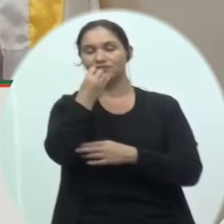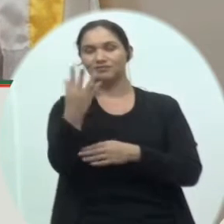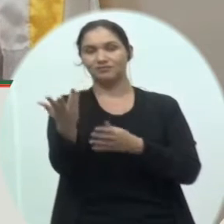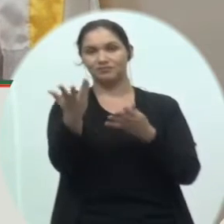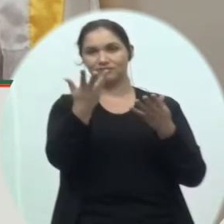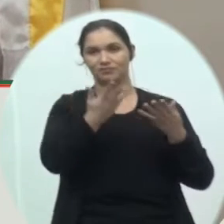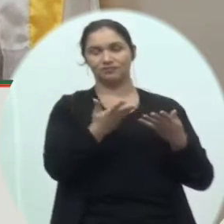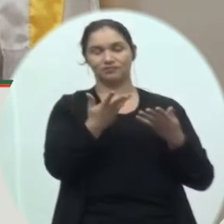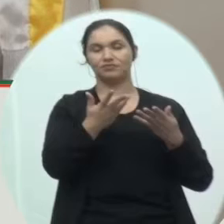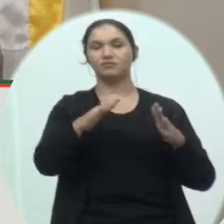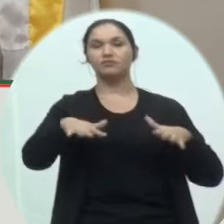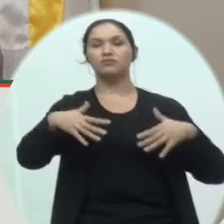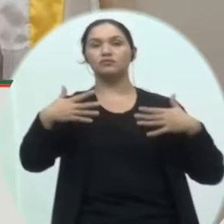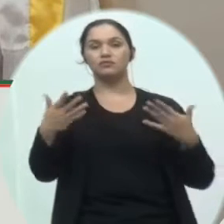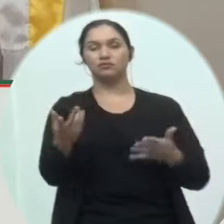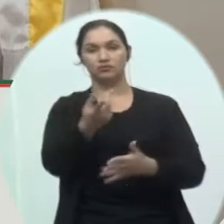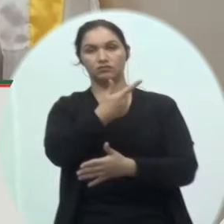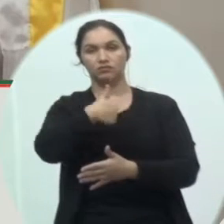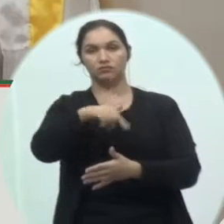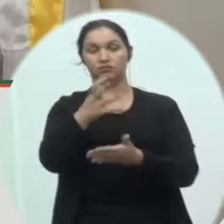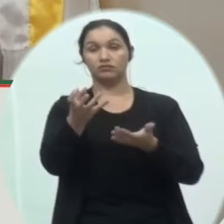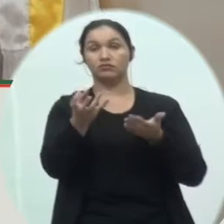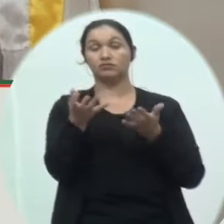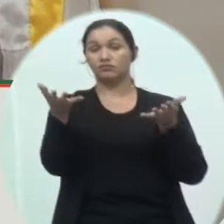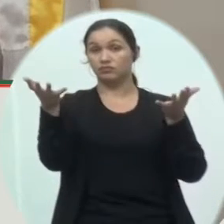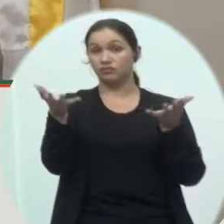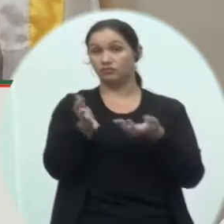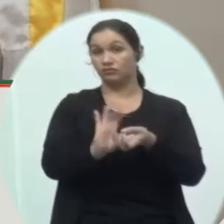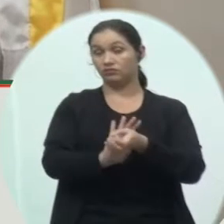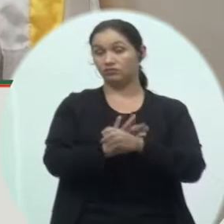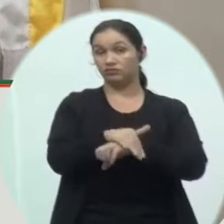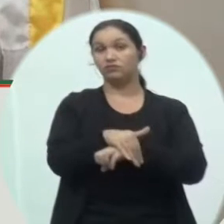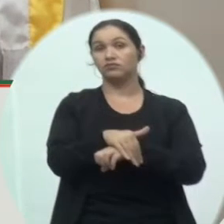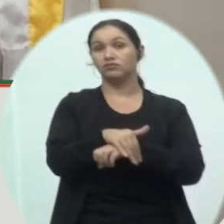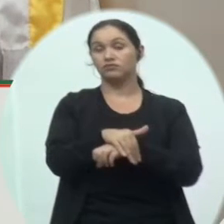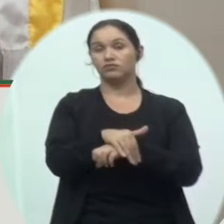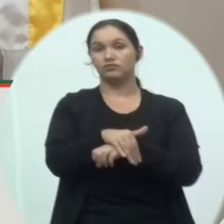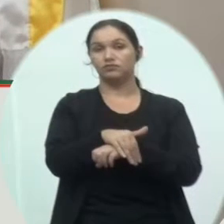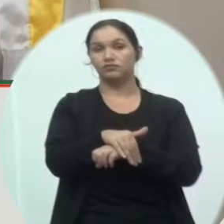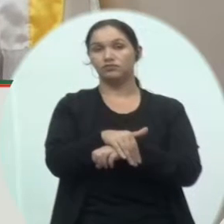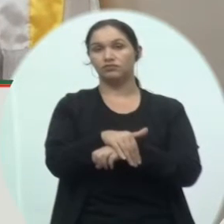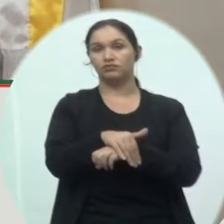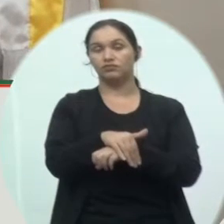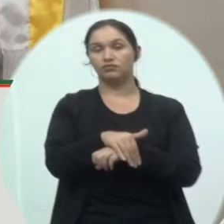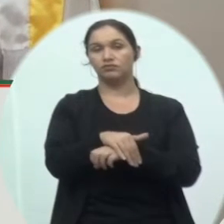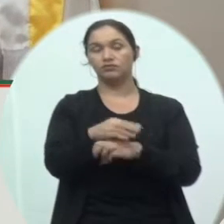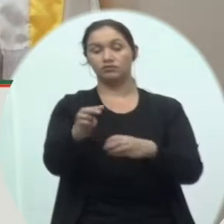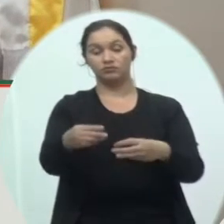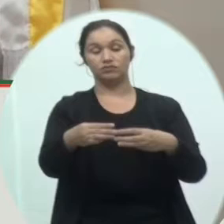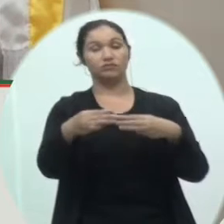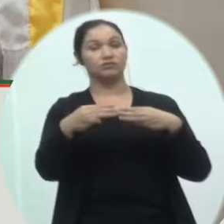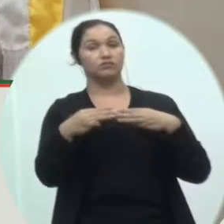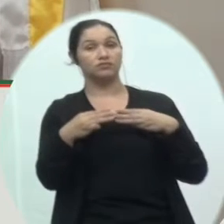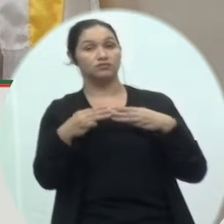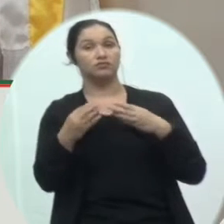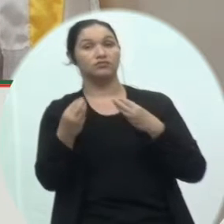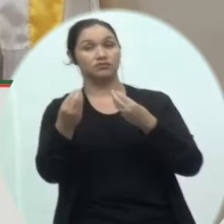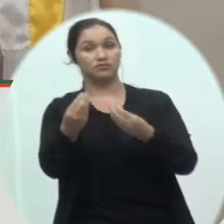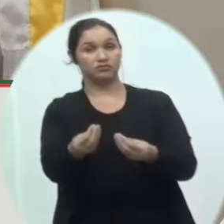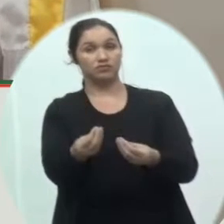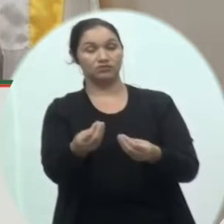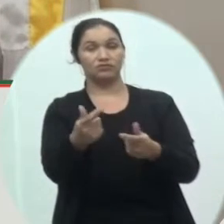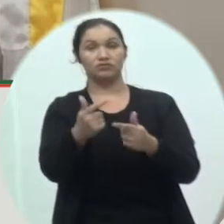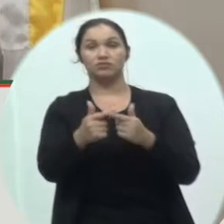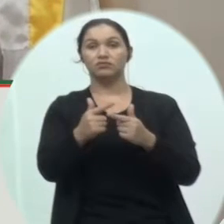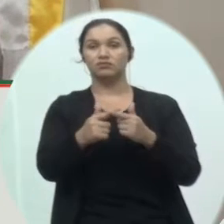E nós queremos, nessa noite, dar essa moção a essa igreja, que tem